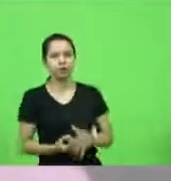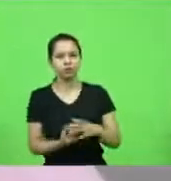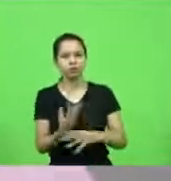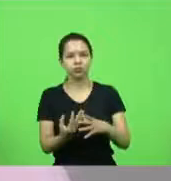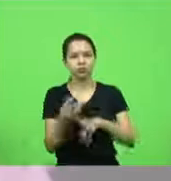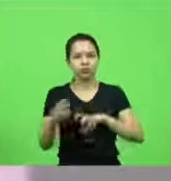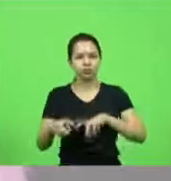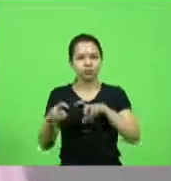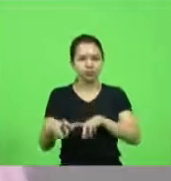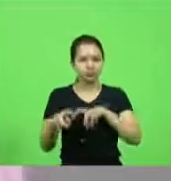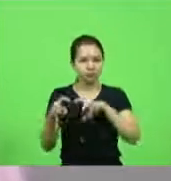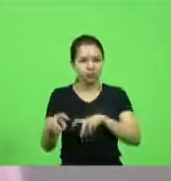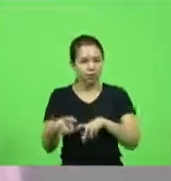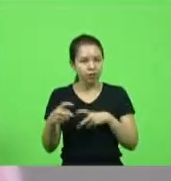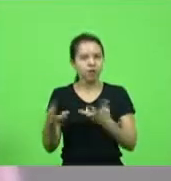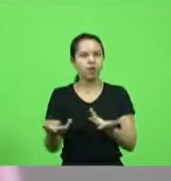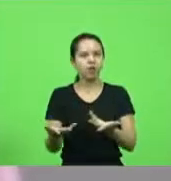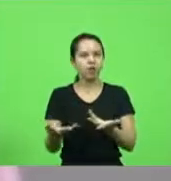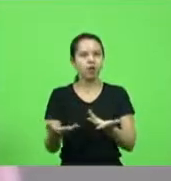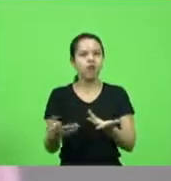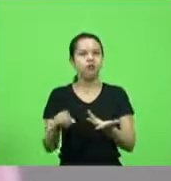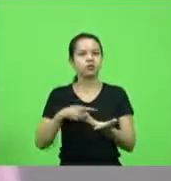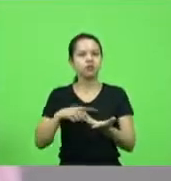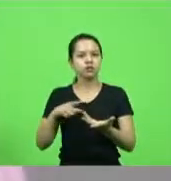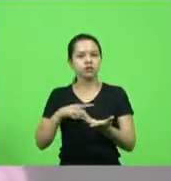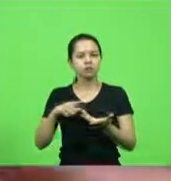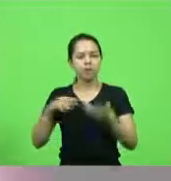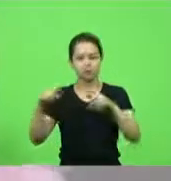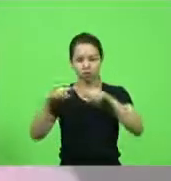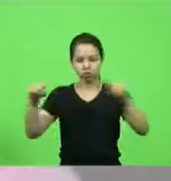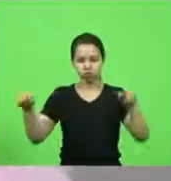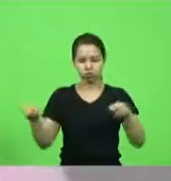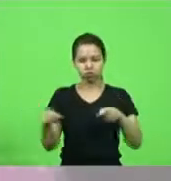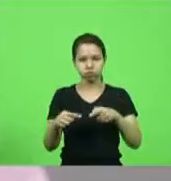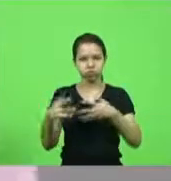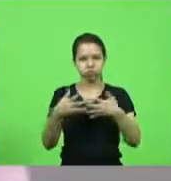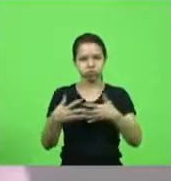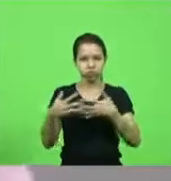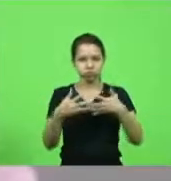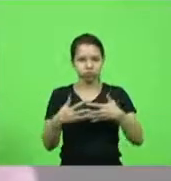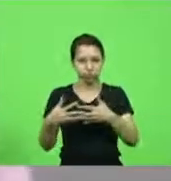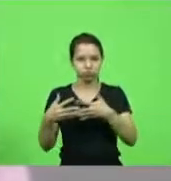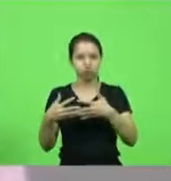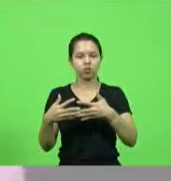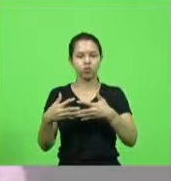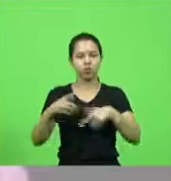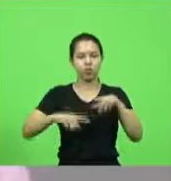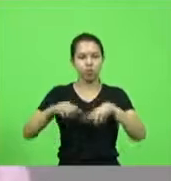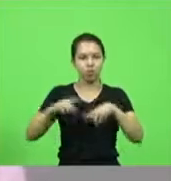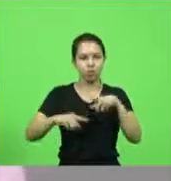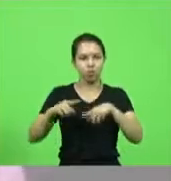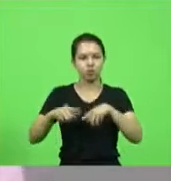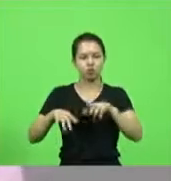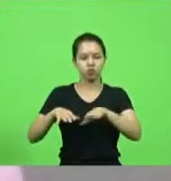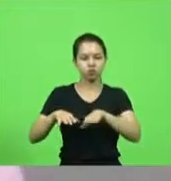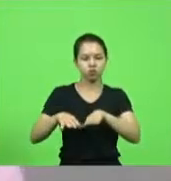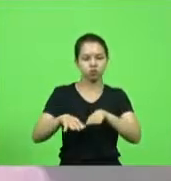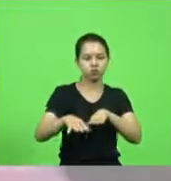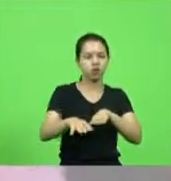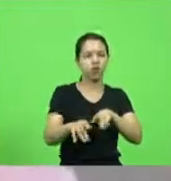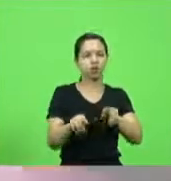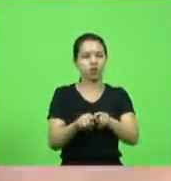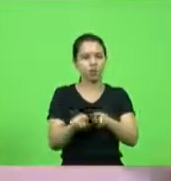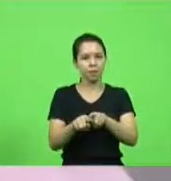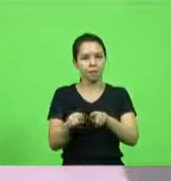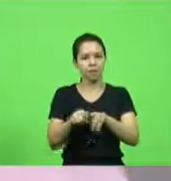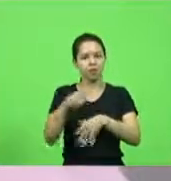os containers das nossas exportações passam, o que vem do Mercosul passa pela 63 no oeste, o